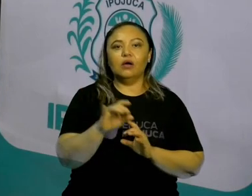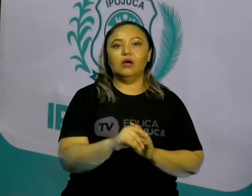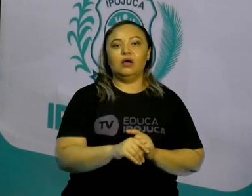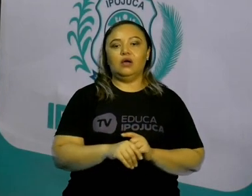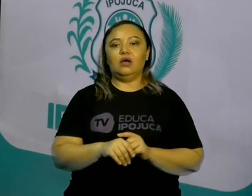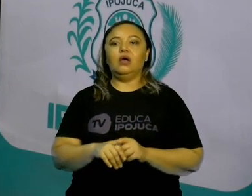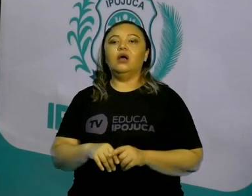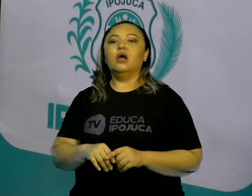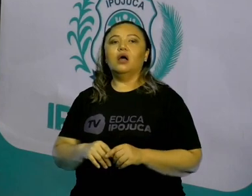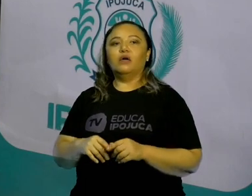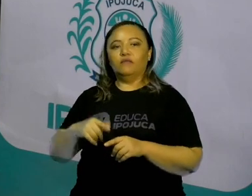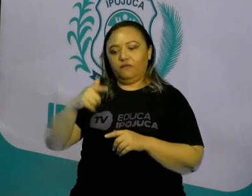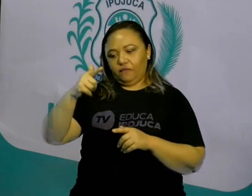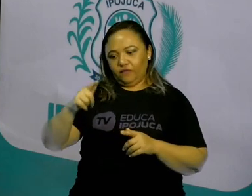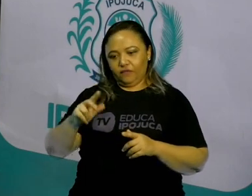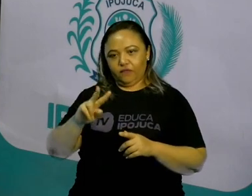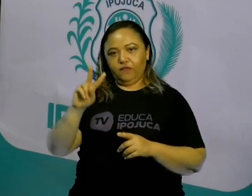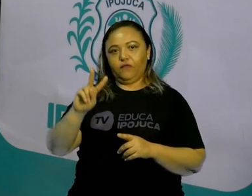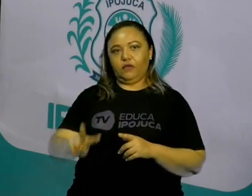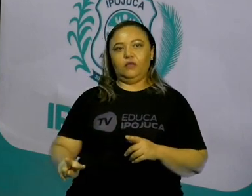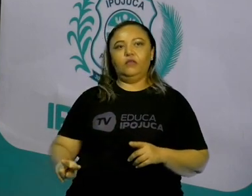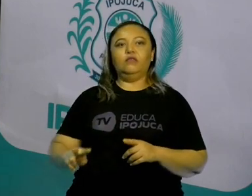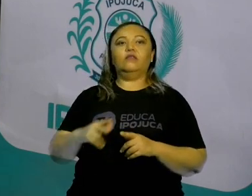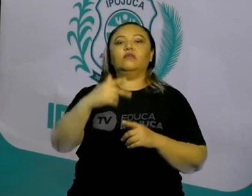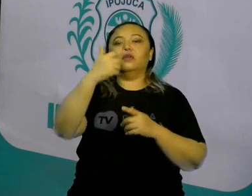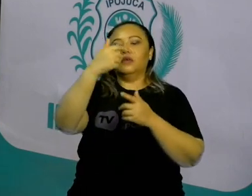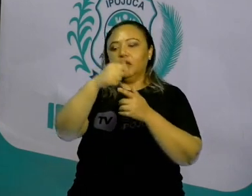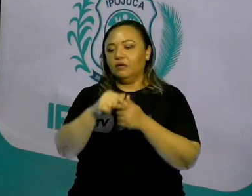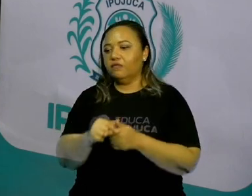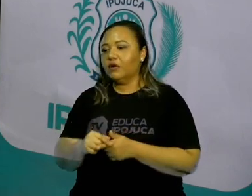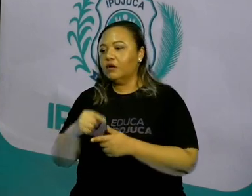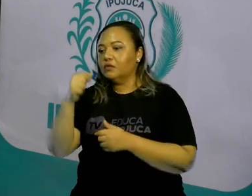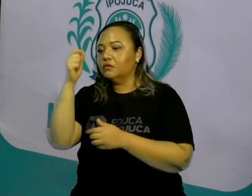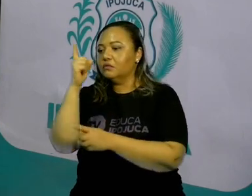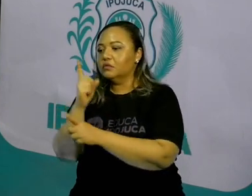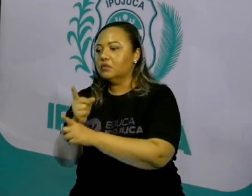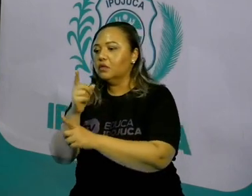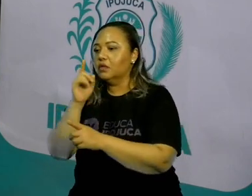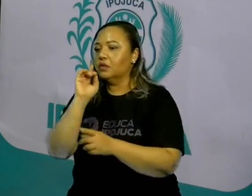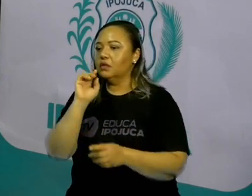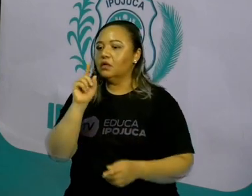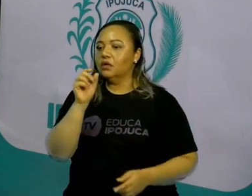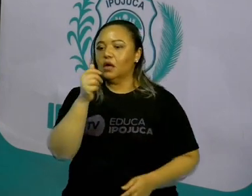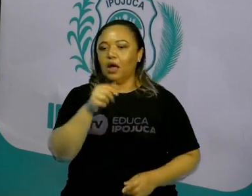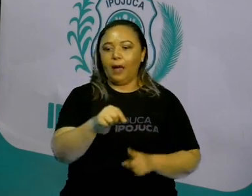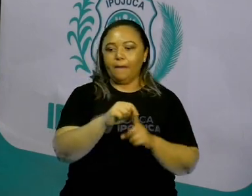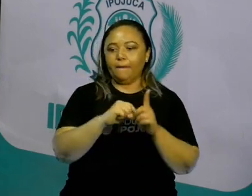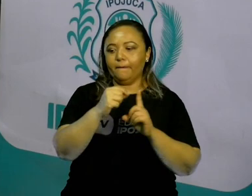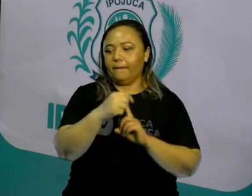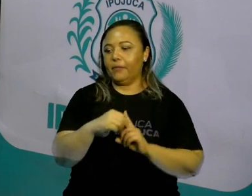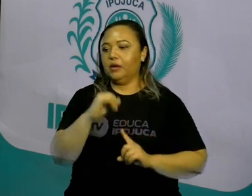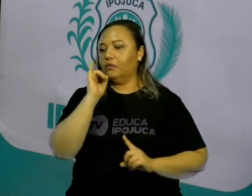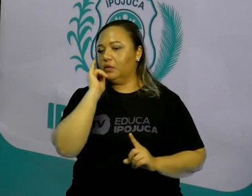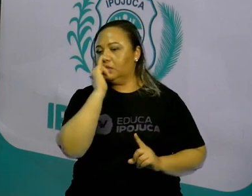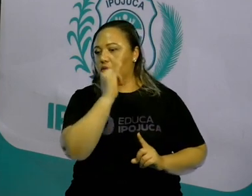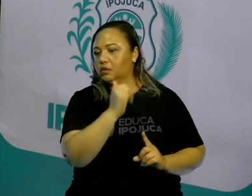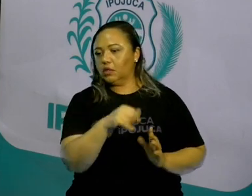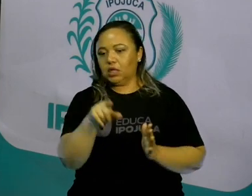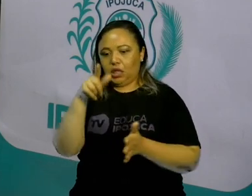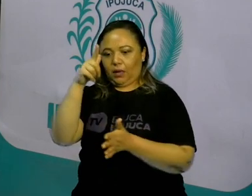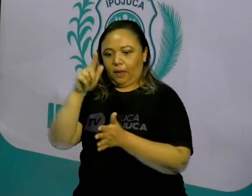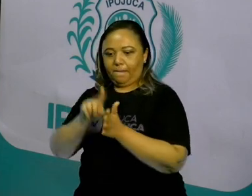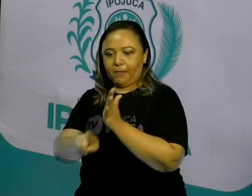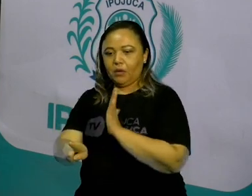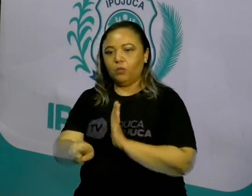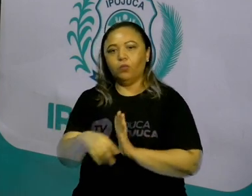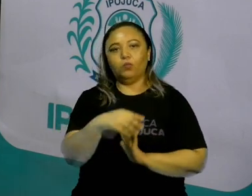e eu quero saber onde é que está a banana. E eu tenho que dizer a estimativa disso, qual a chance que a gente tem de descobrir onde está aquela